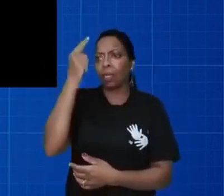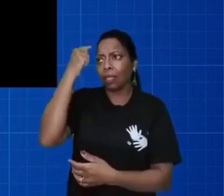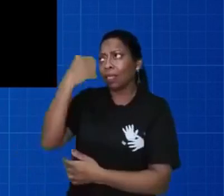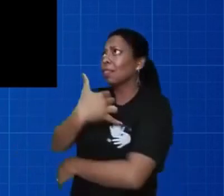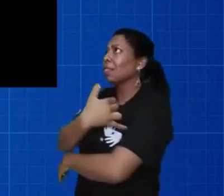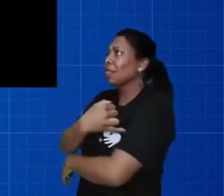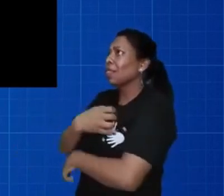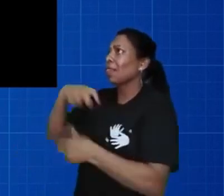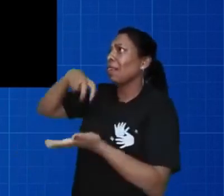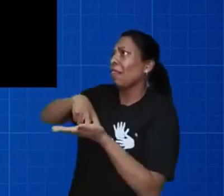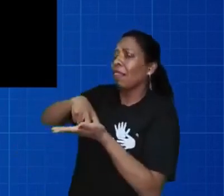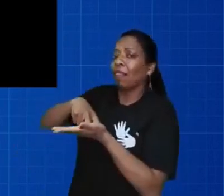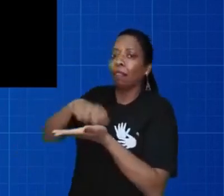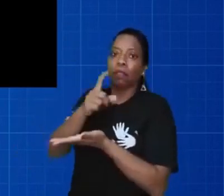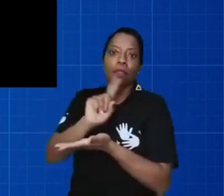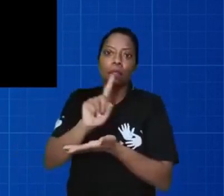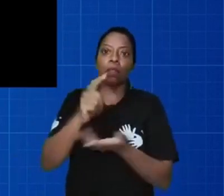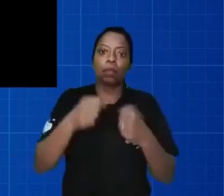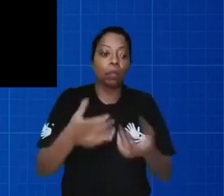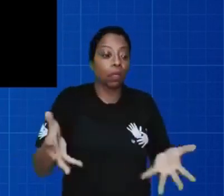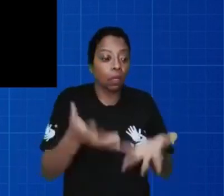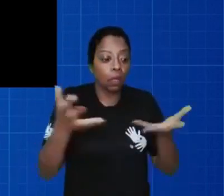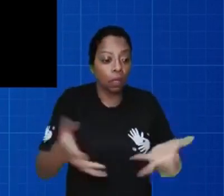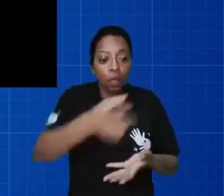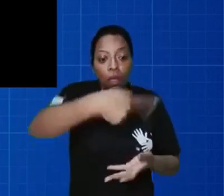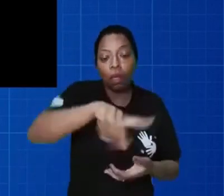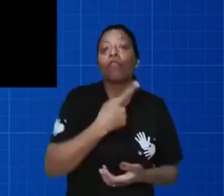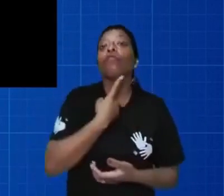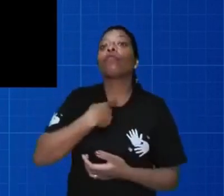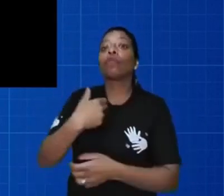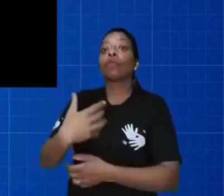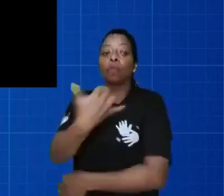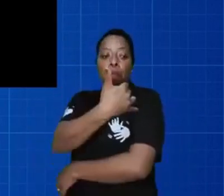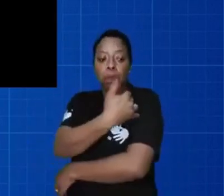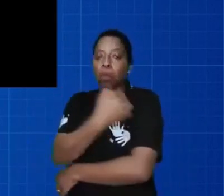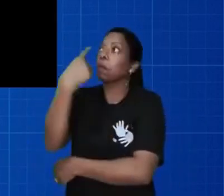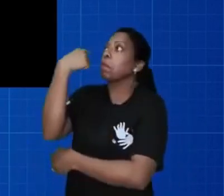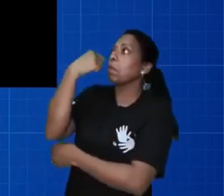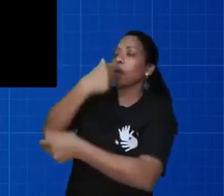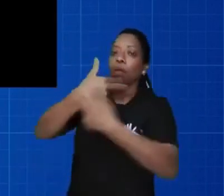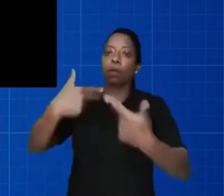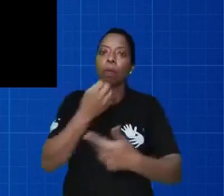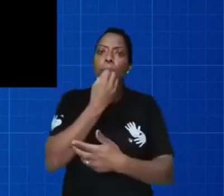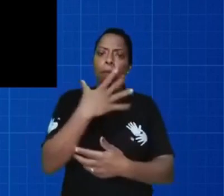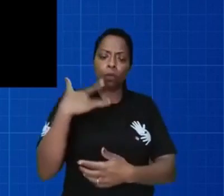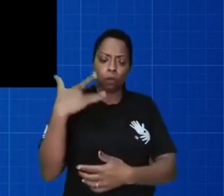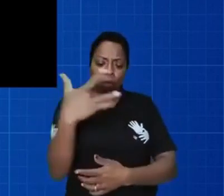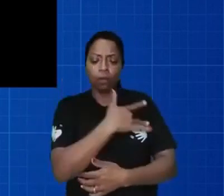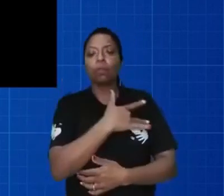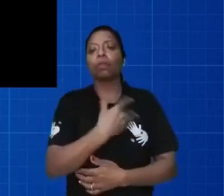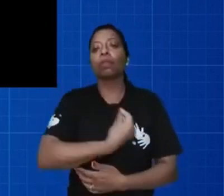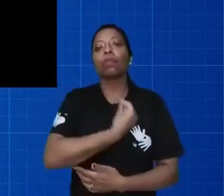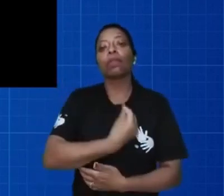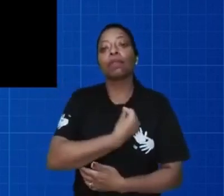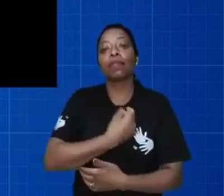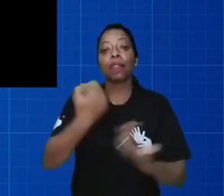boa. Então, é sempre importante que vocês contem a história da vacinação para as crianças, esclareçam as dúvidas, apoiem, acompanhem durante o